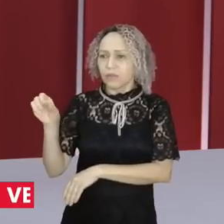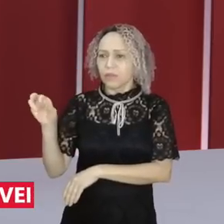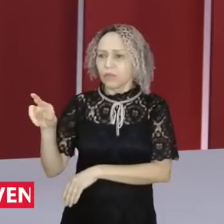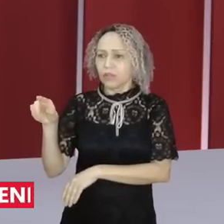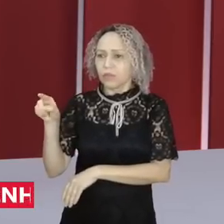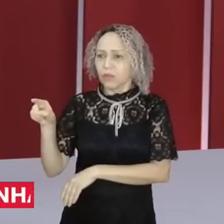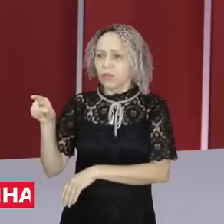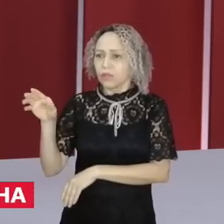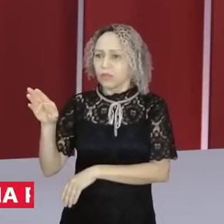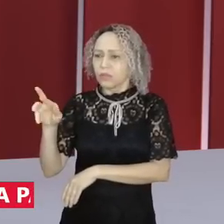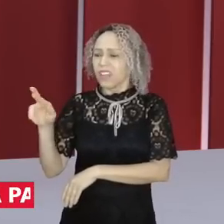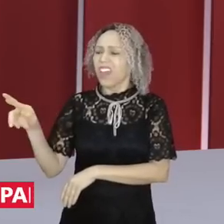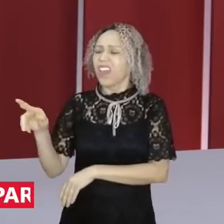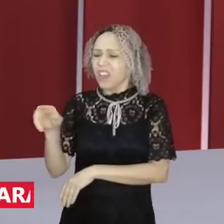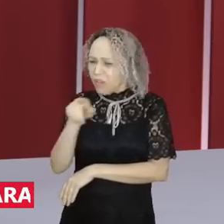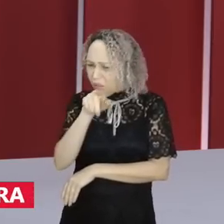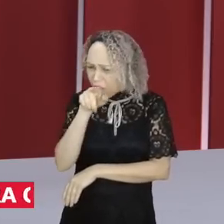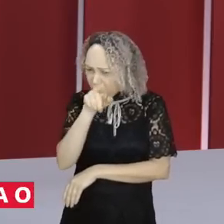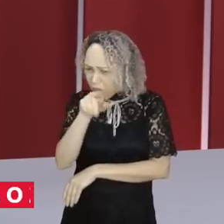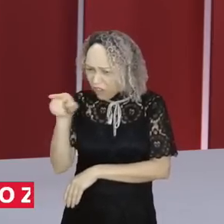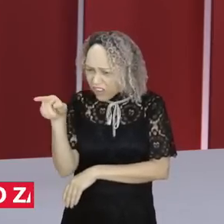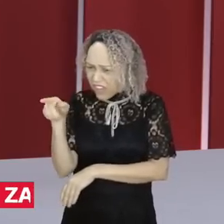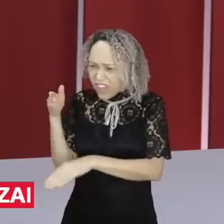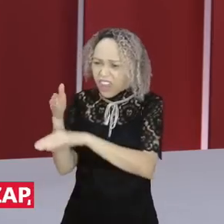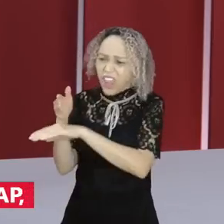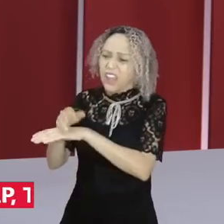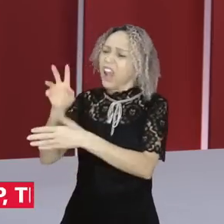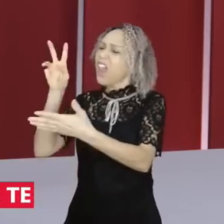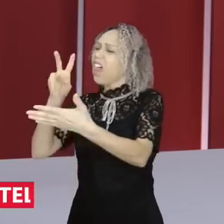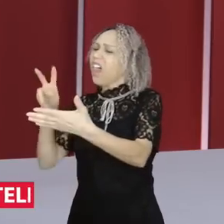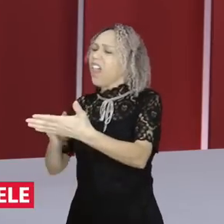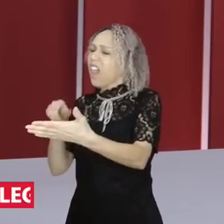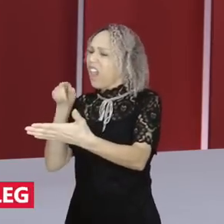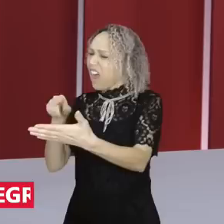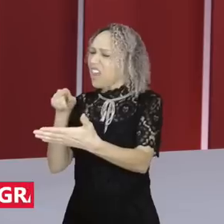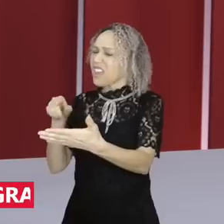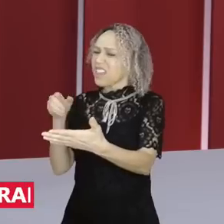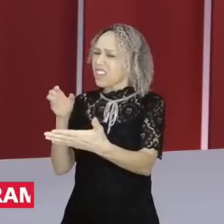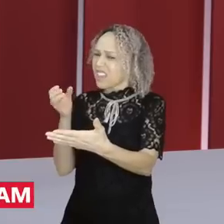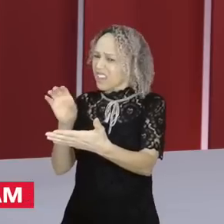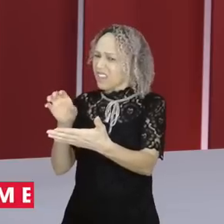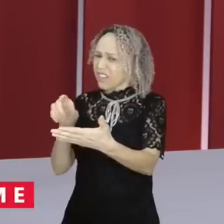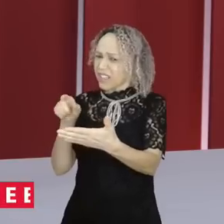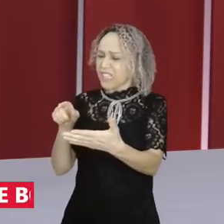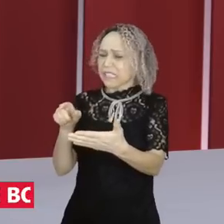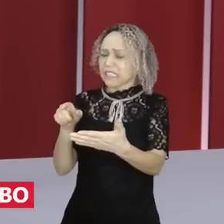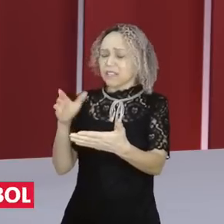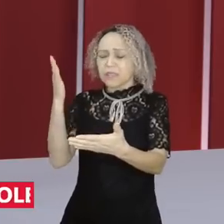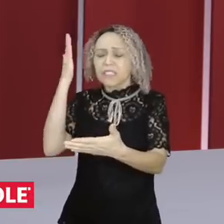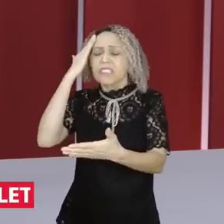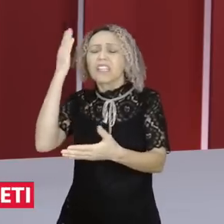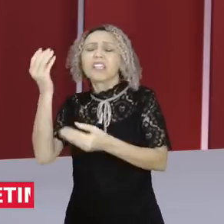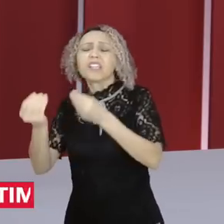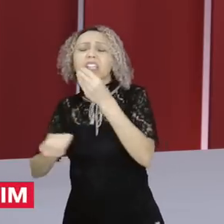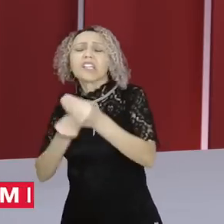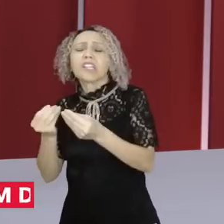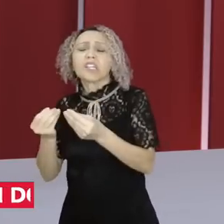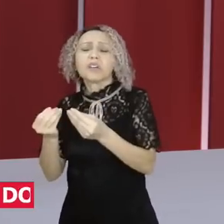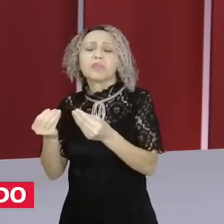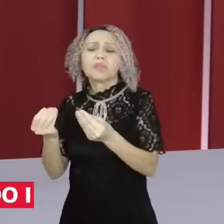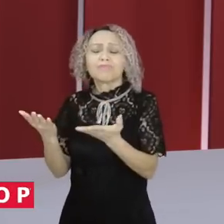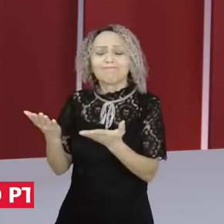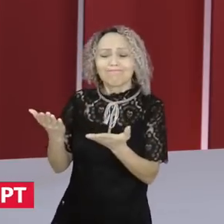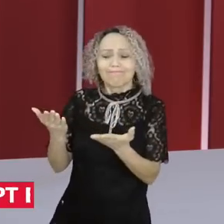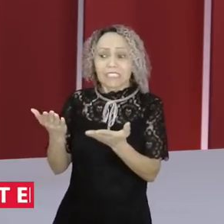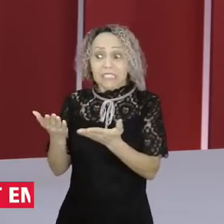lá, lê essas matérias, né, essas análises aí das conclusões dos grupos de trabalho para a gente entender em que pé que ficou,